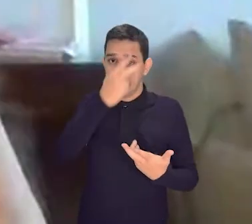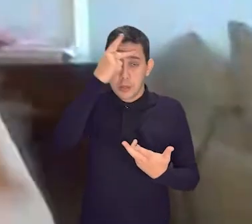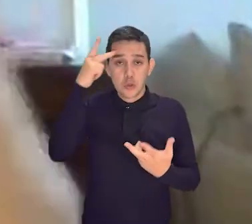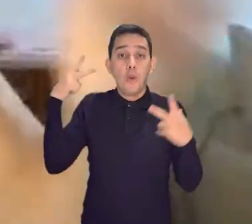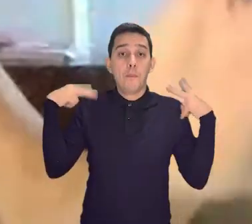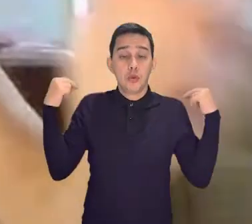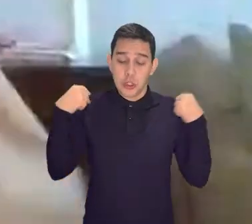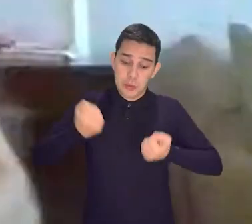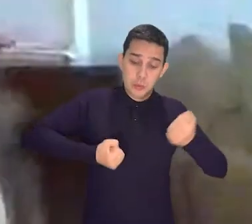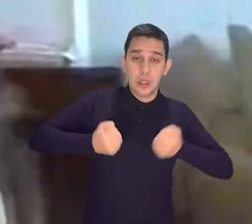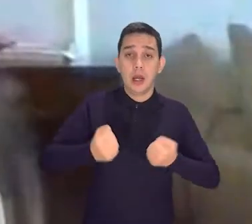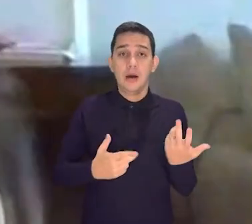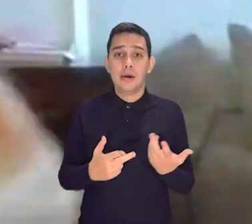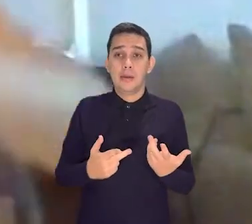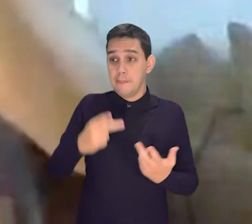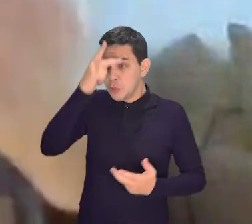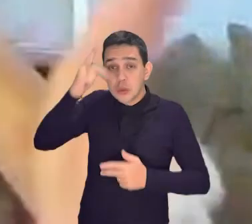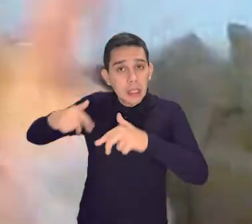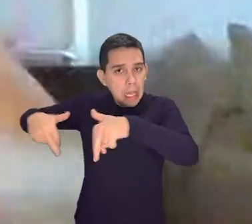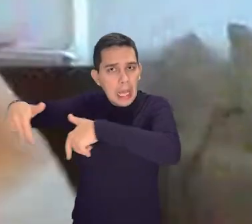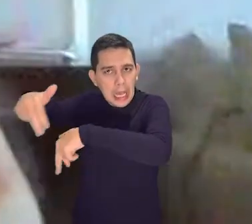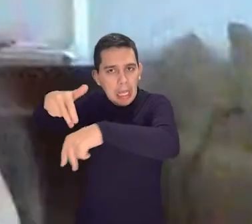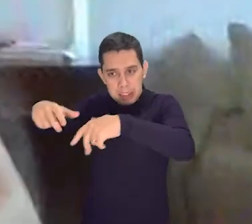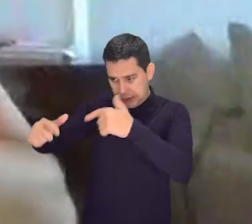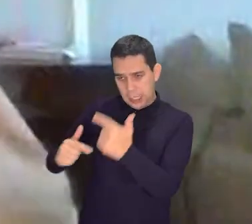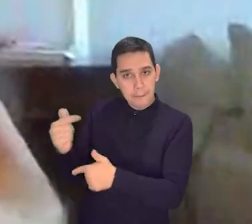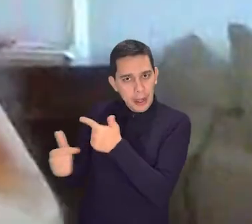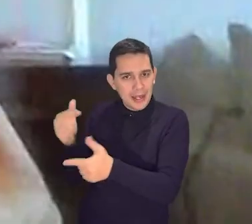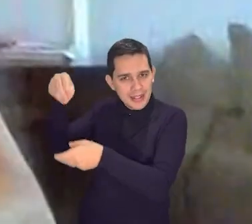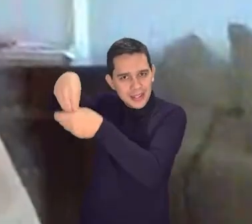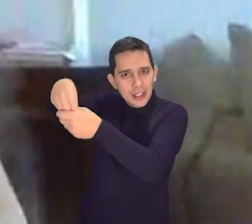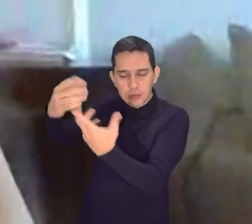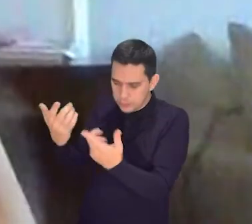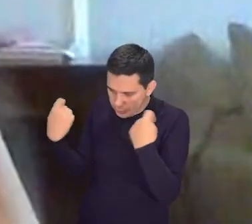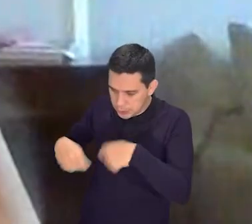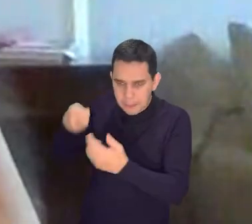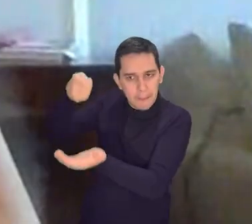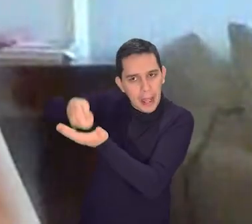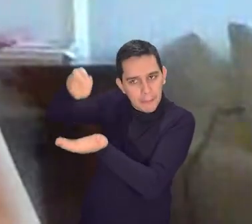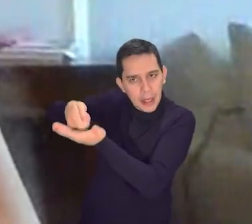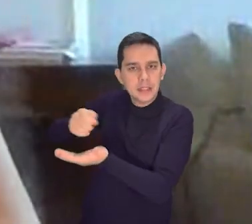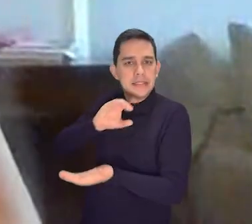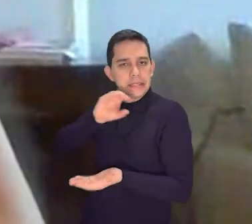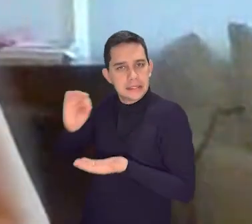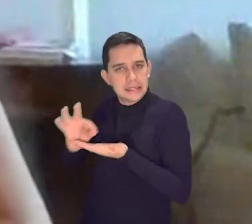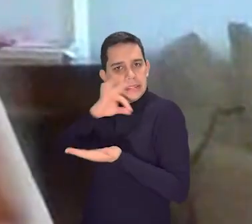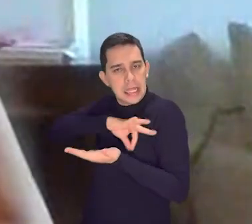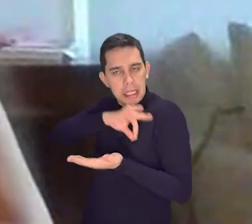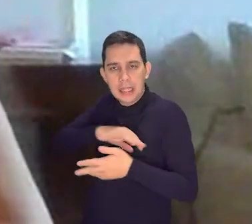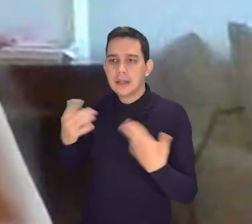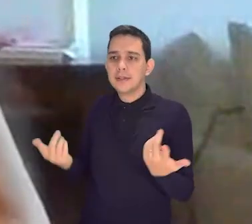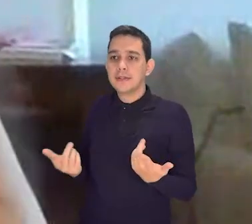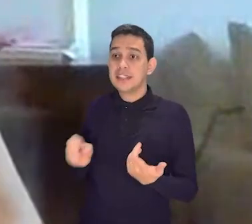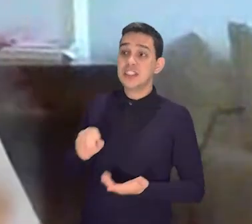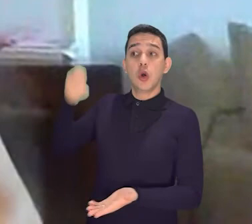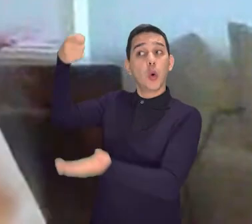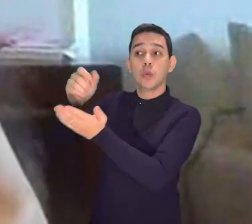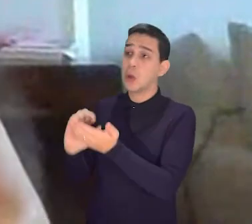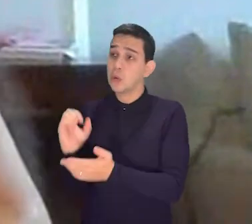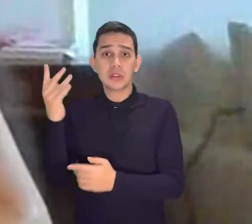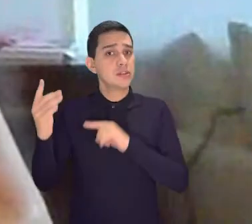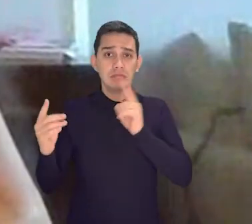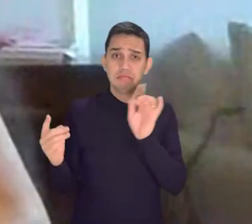carro, motorista, pessoal administrativo pago, e quando isso não acontece,